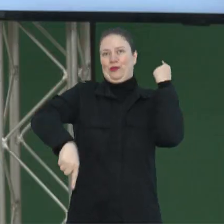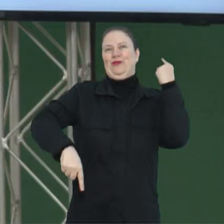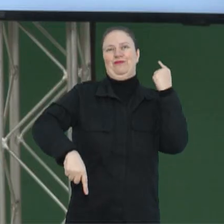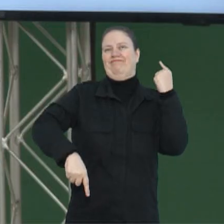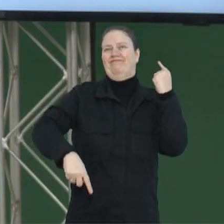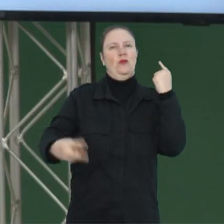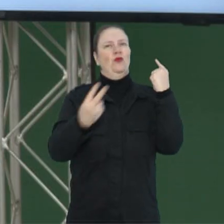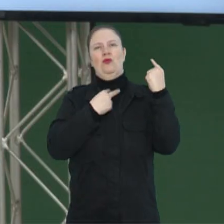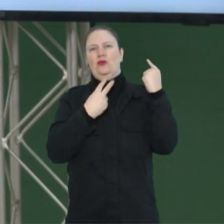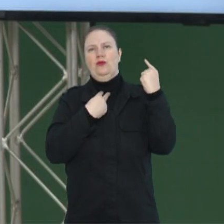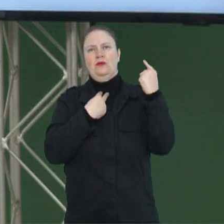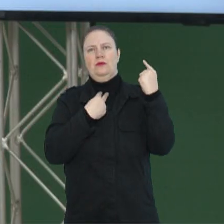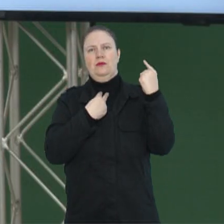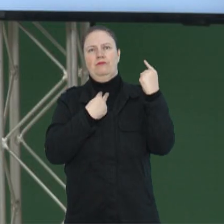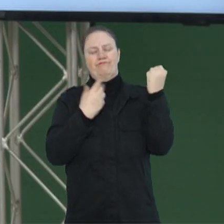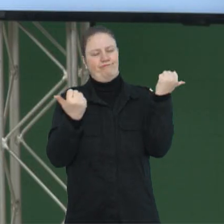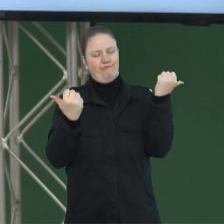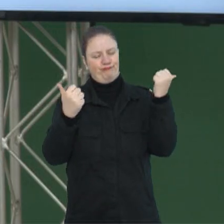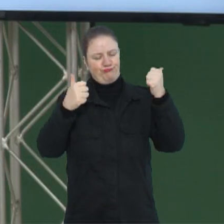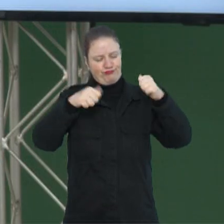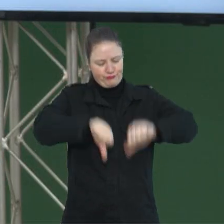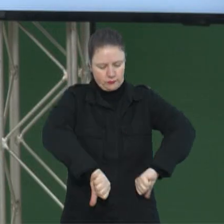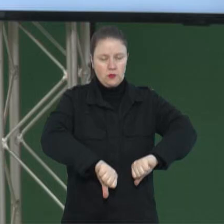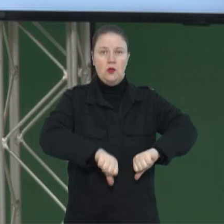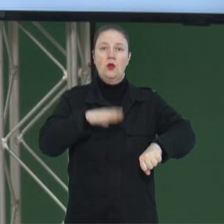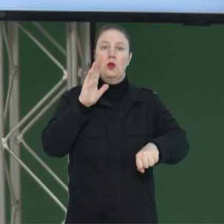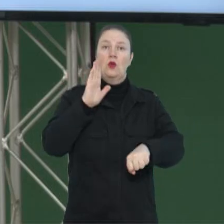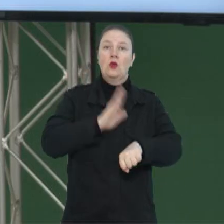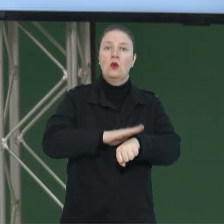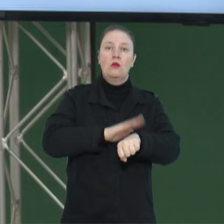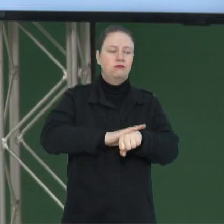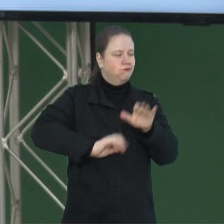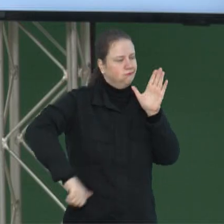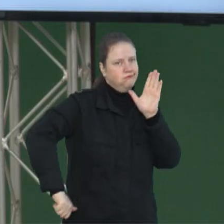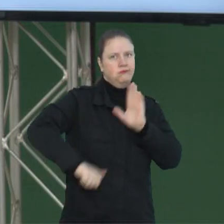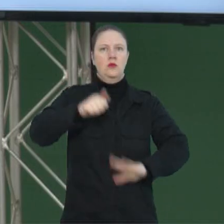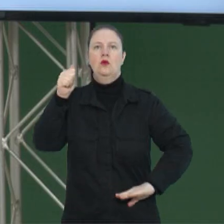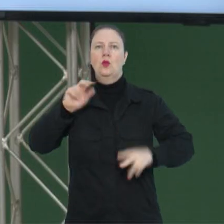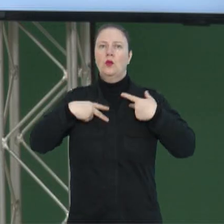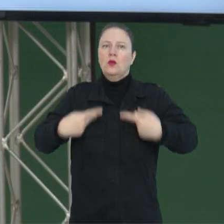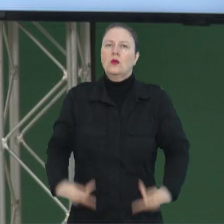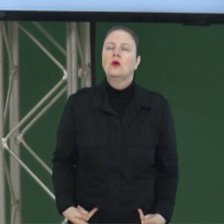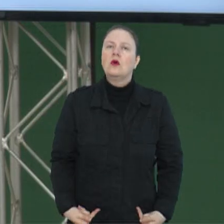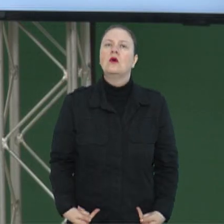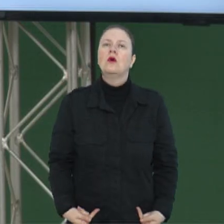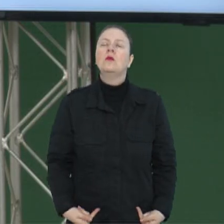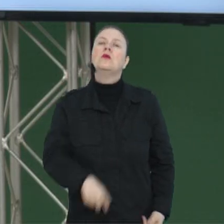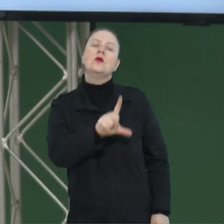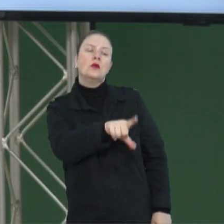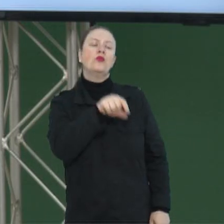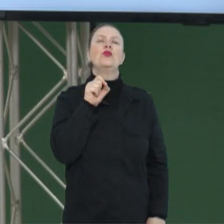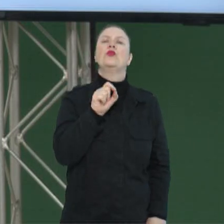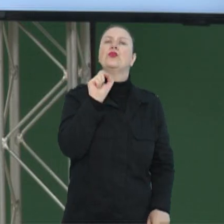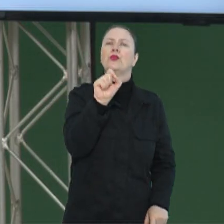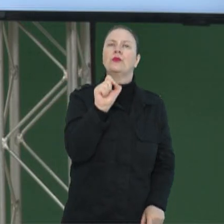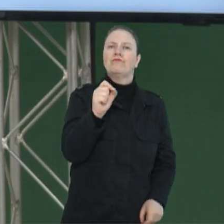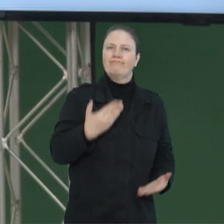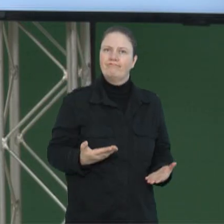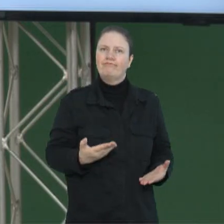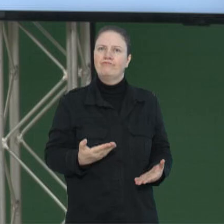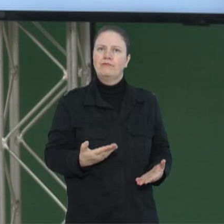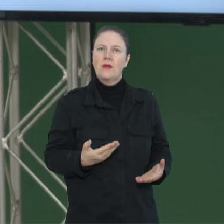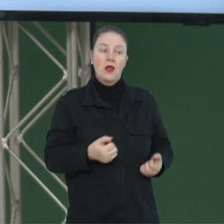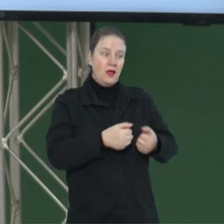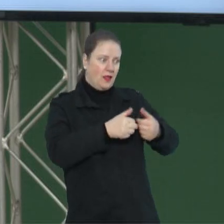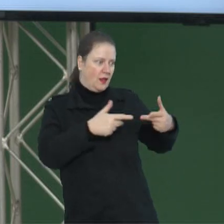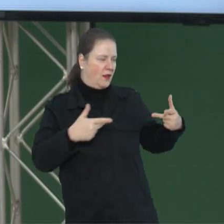a queda da humanidade para Santo Agostinho. Ali foi o primeiro momento que o ser humano preferiu, né? As